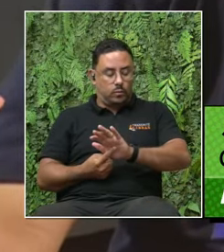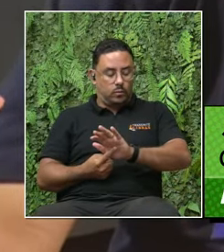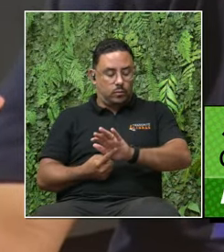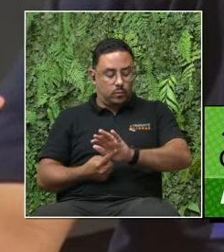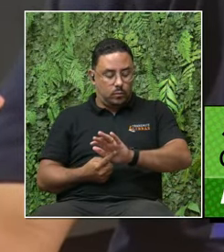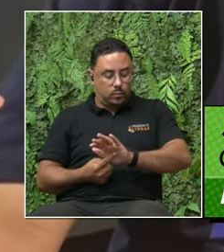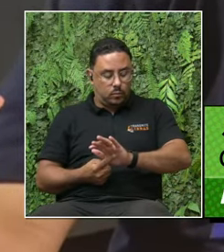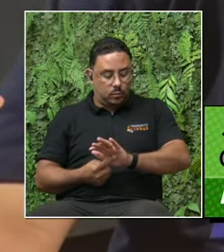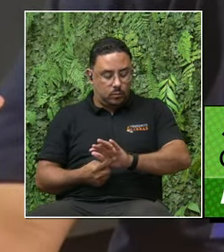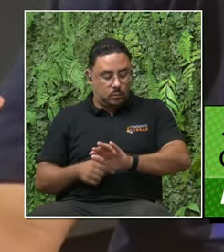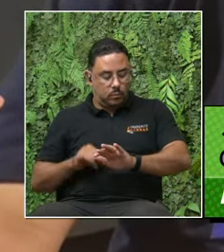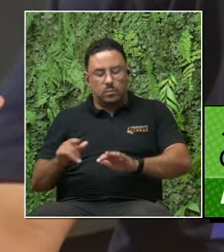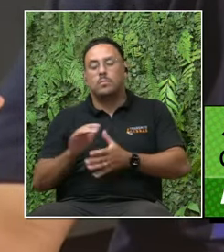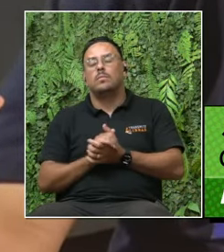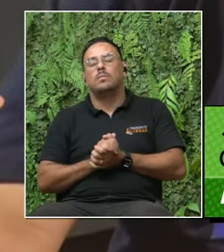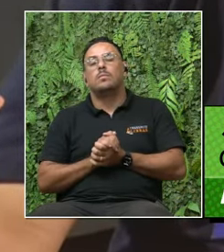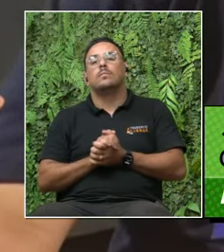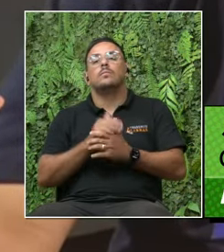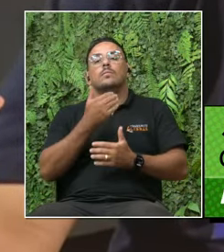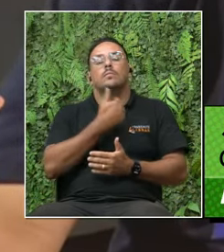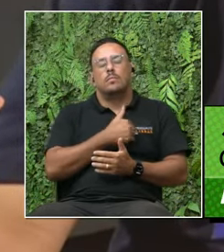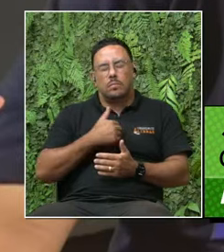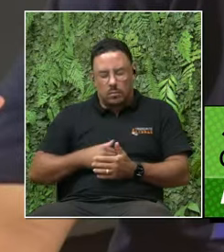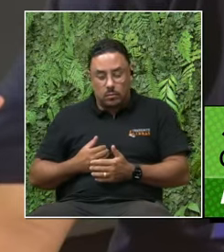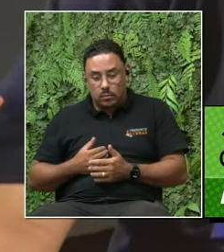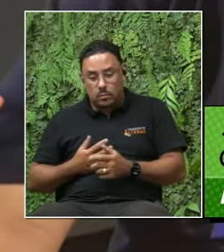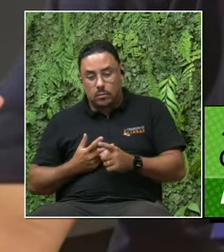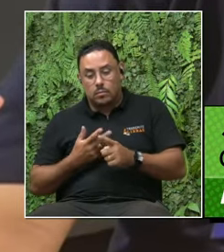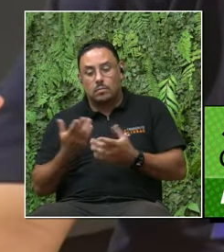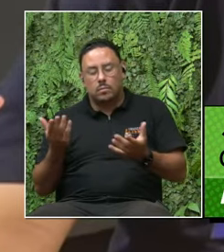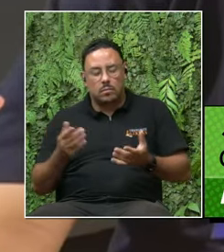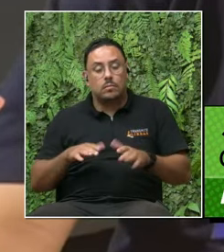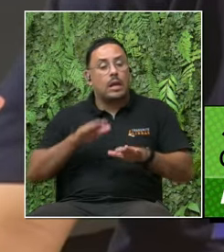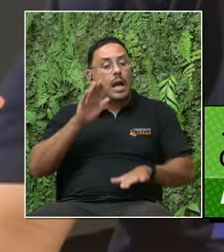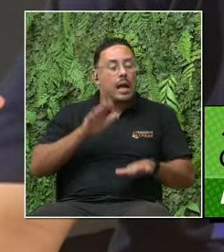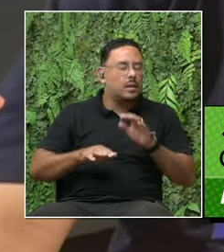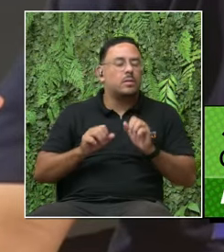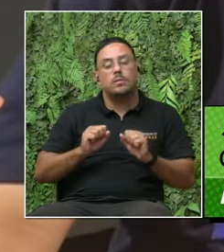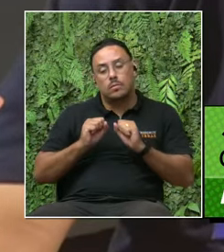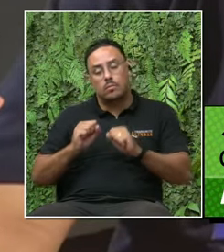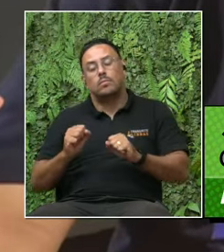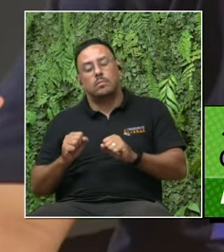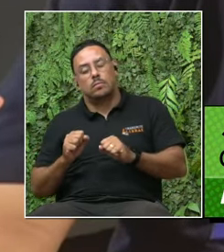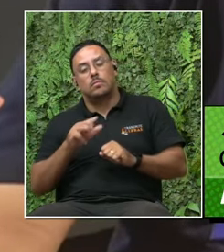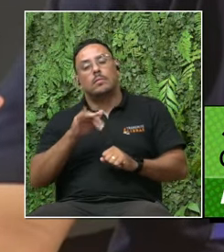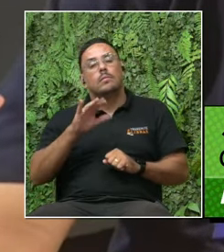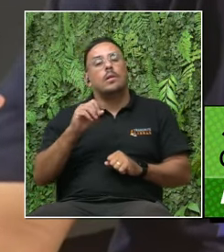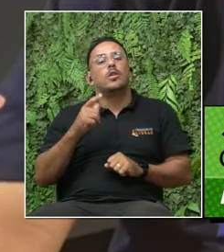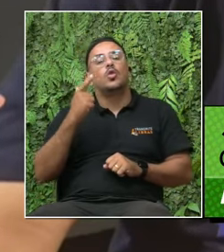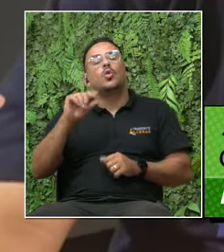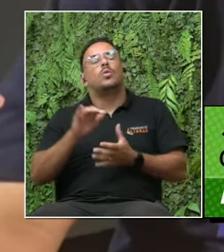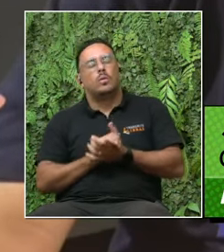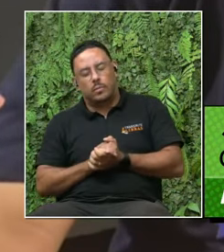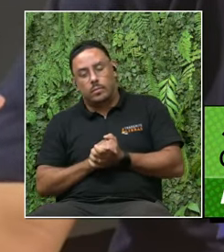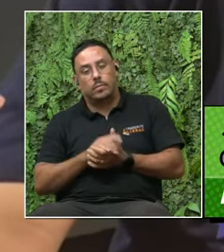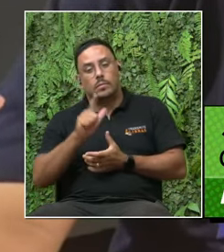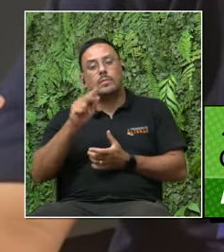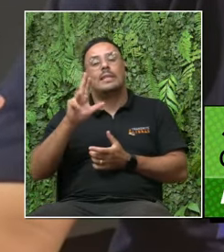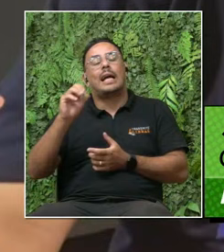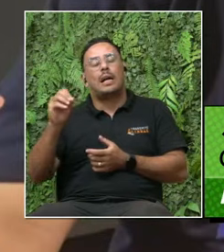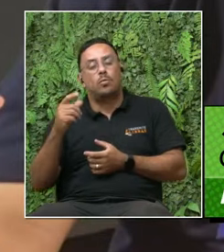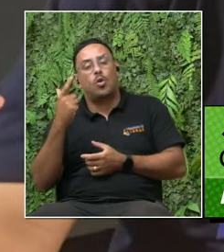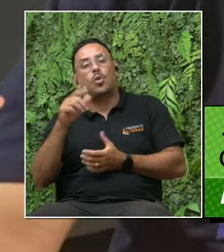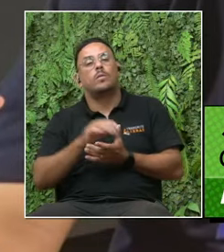Eh se o Atlético tivesse feito o gol primeiro talvez a postura do milito seria outra a do larcamon seria